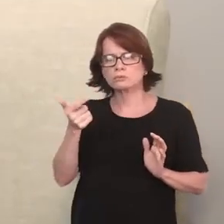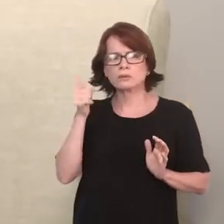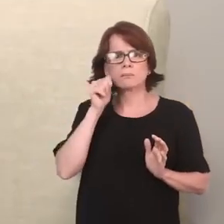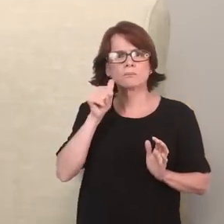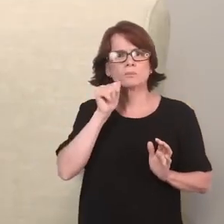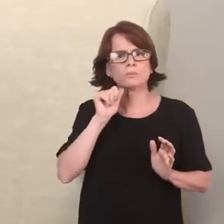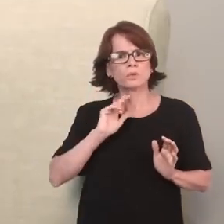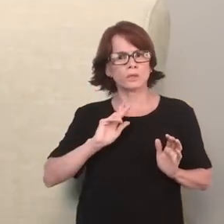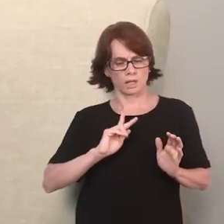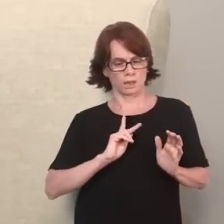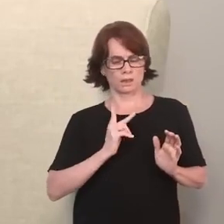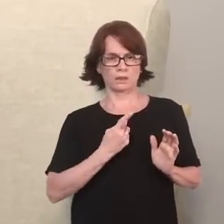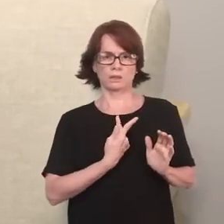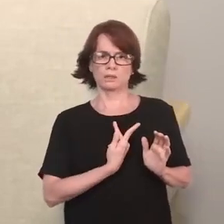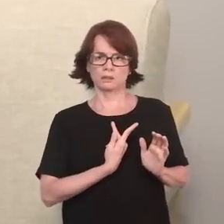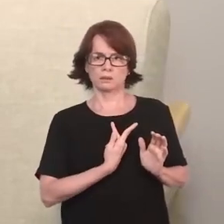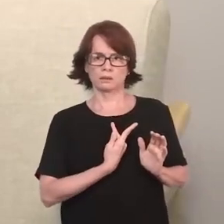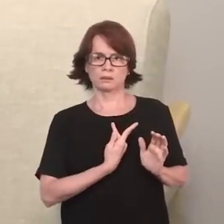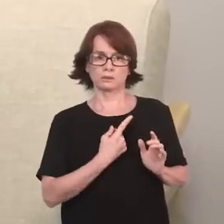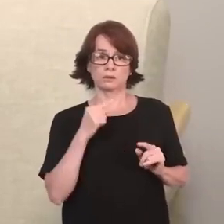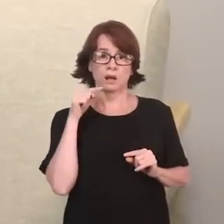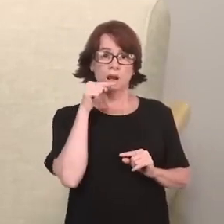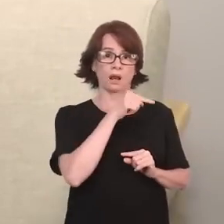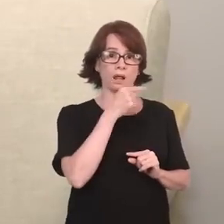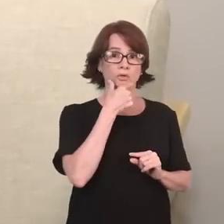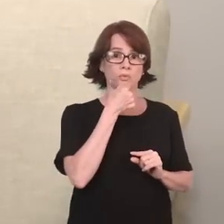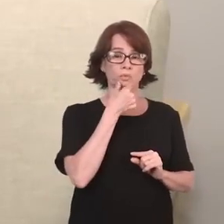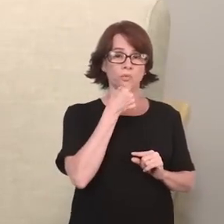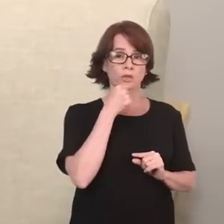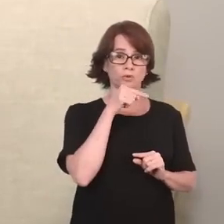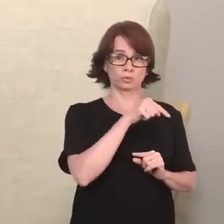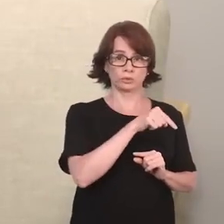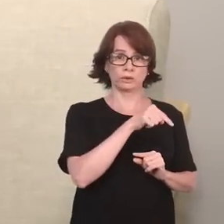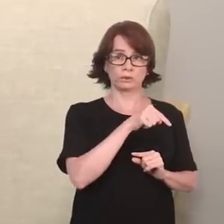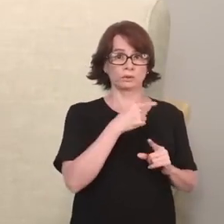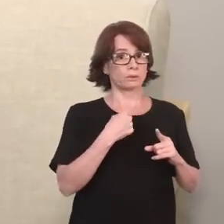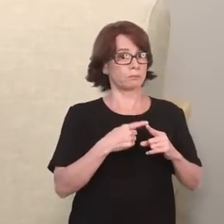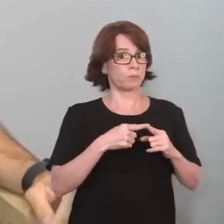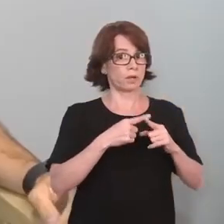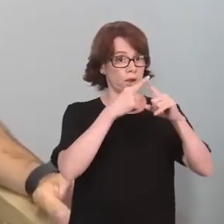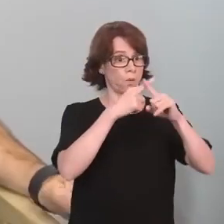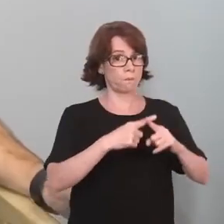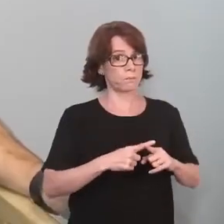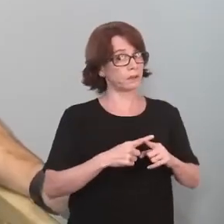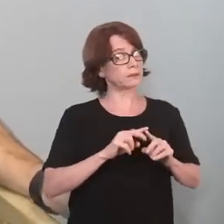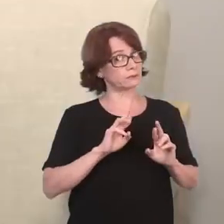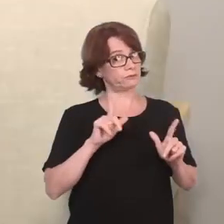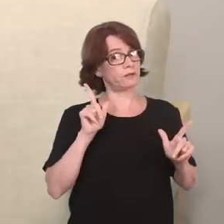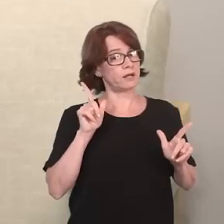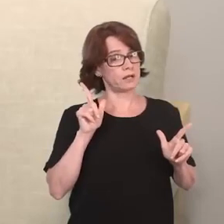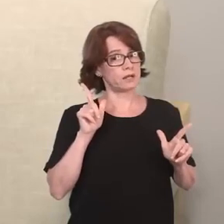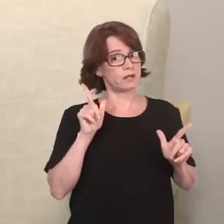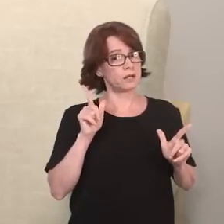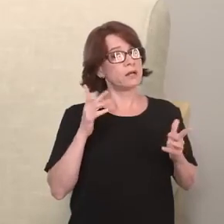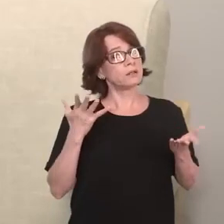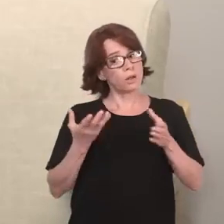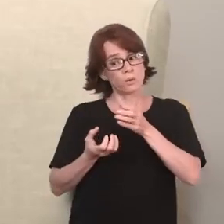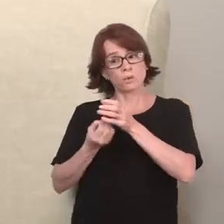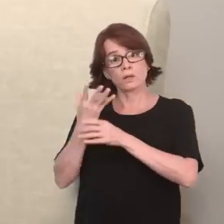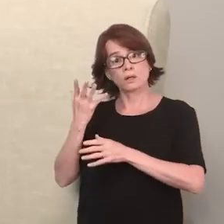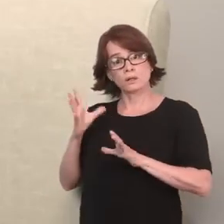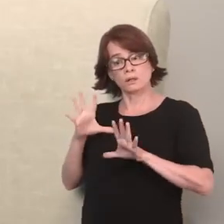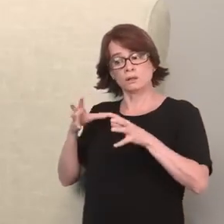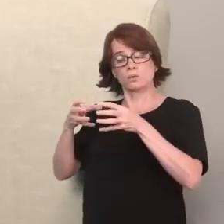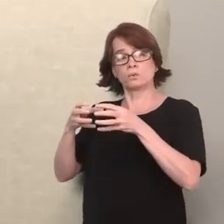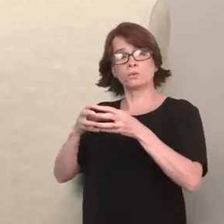tem mulher trans em time masculino. Isso não existe, né? Porque não consegue homem competir. Trans, não existe. Então, faz